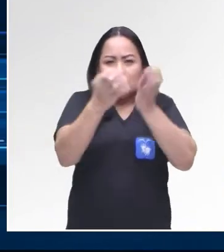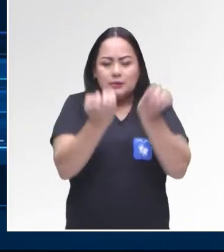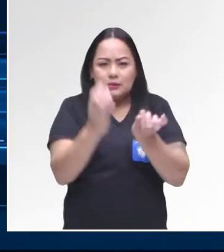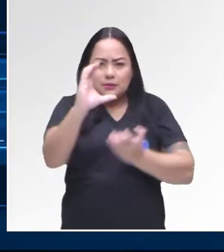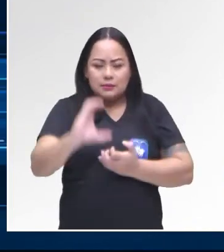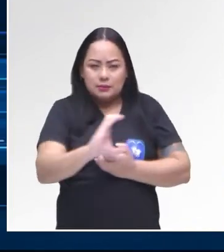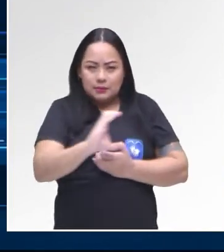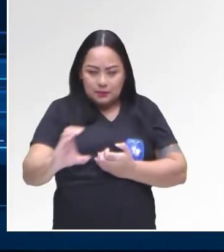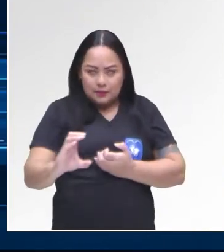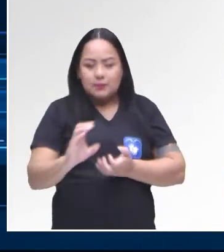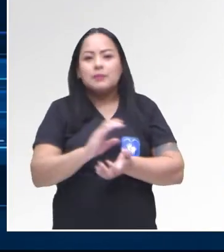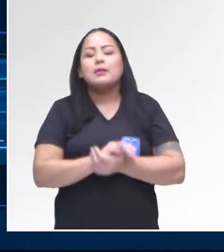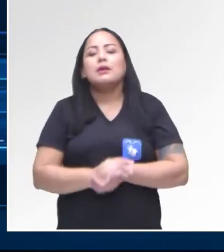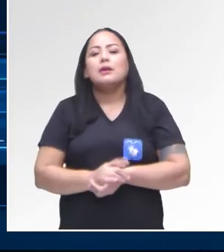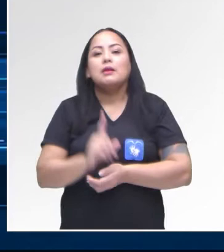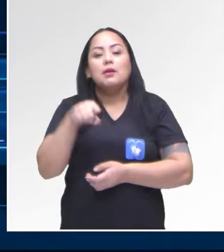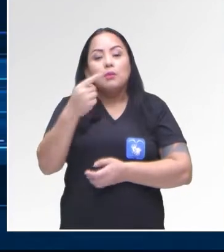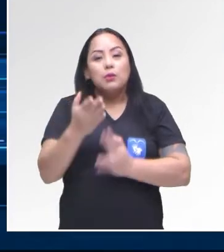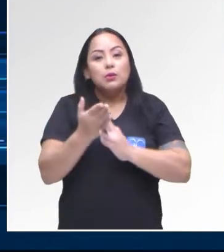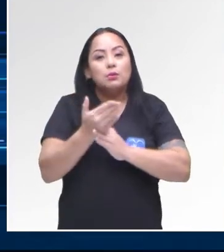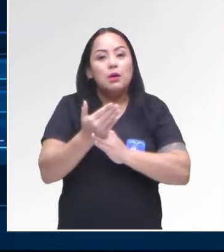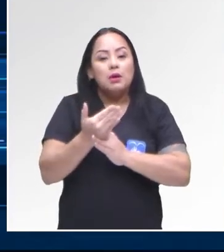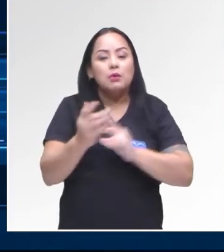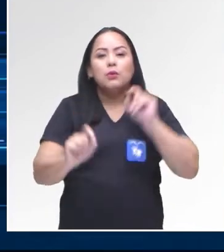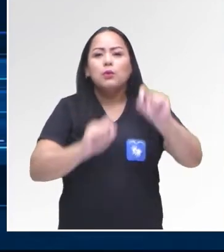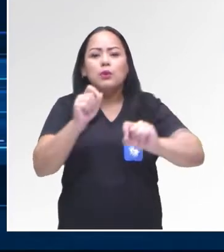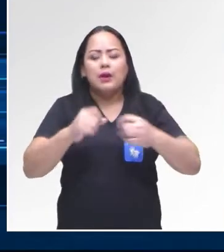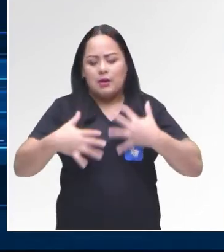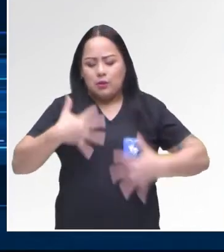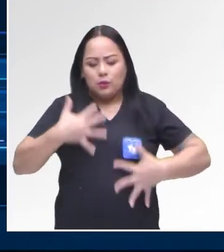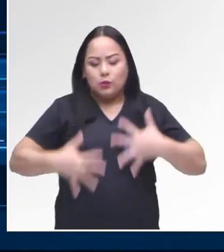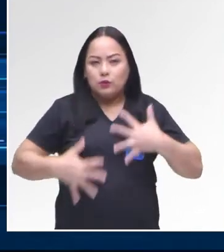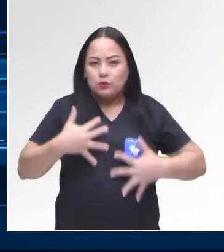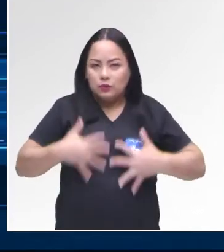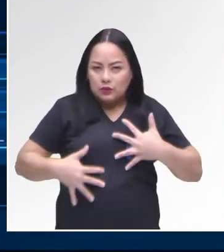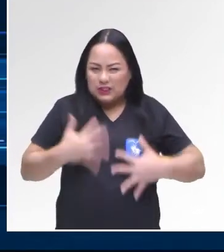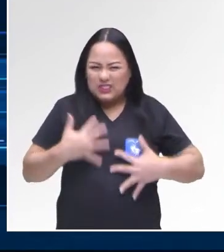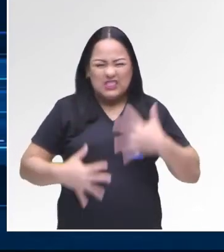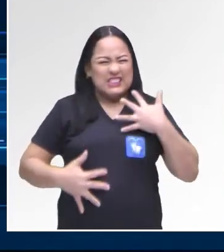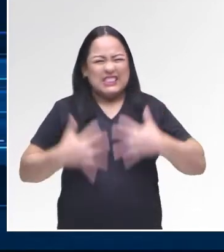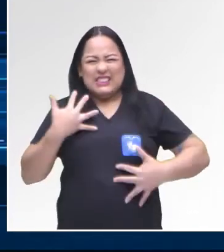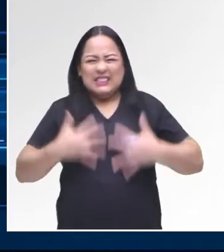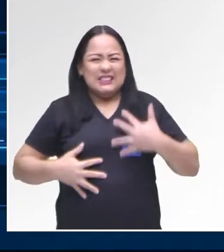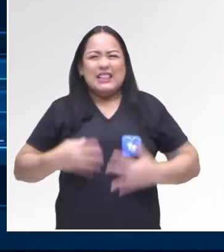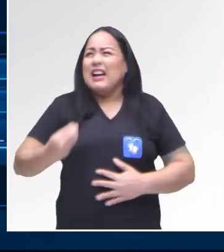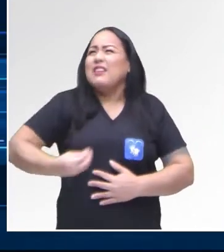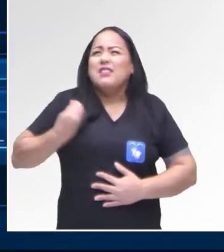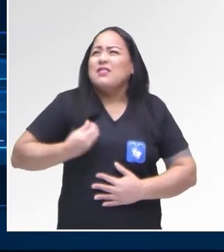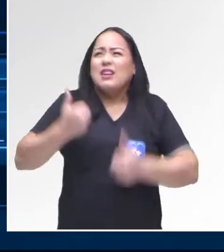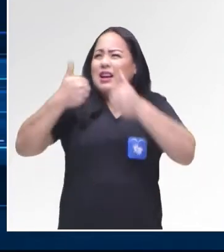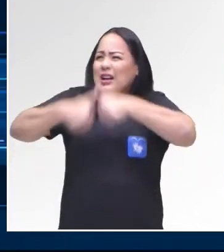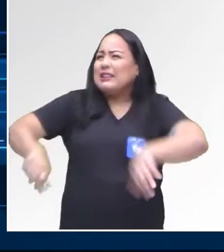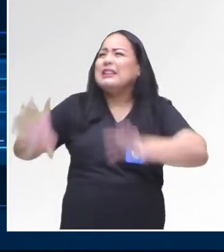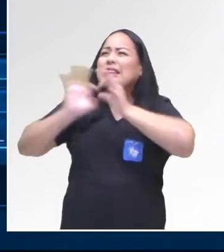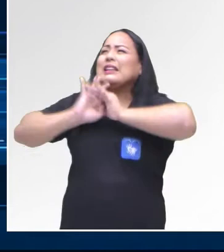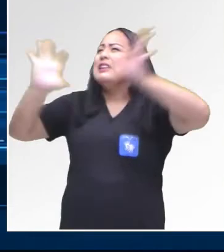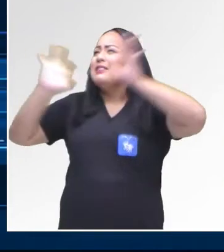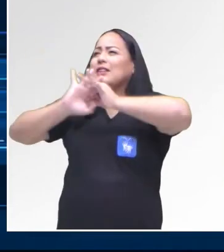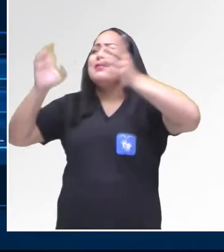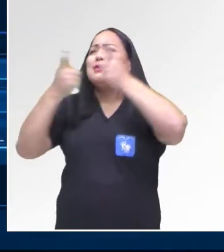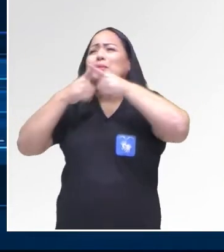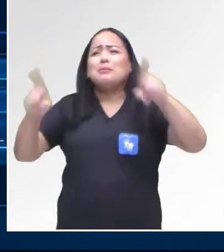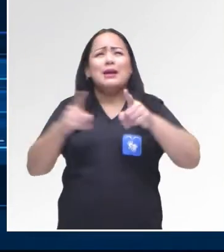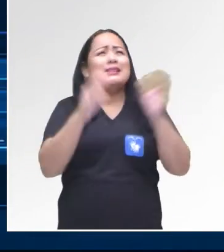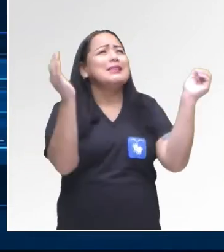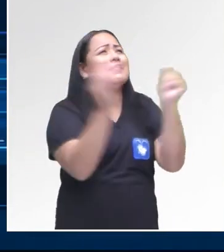bom? Depois, o barroco, o que é o barroco? O barroco é o conflito. É o conflito. Eu quero viver aqui da forma como eu quiser, mas eu